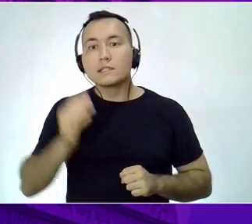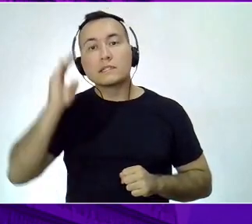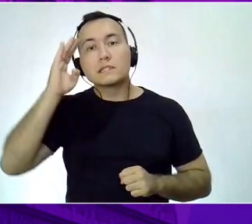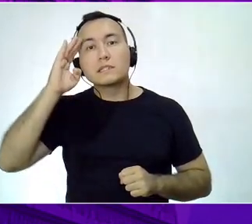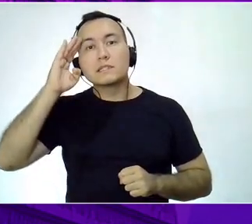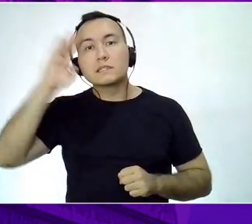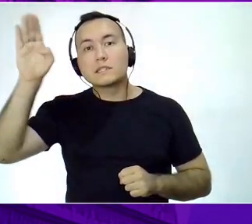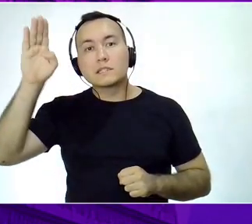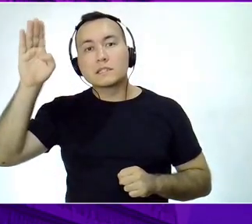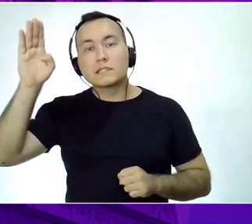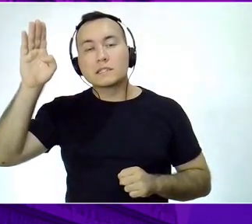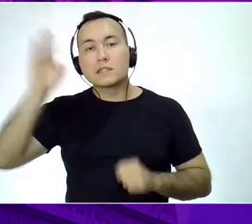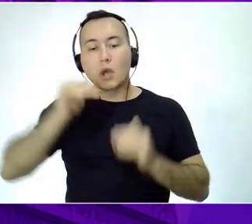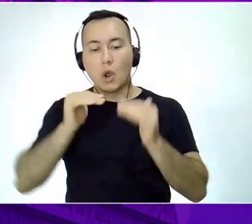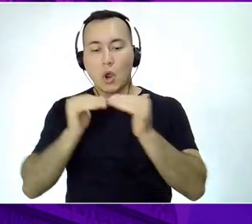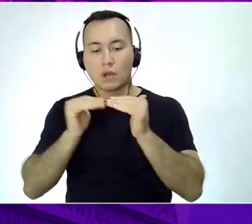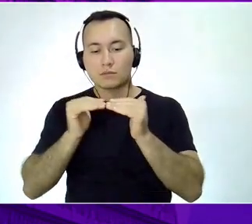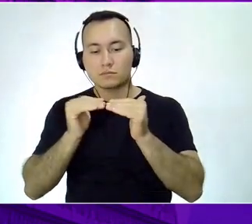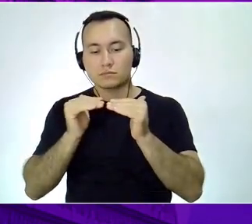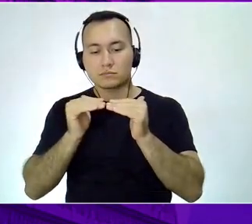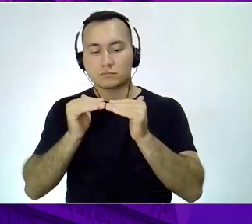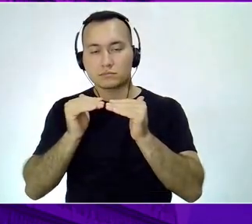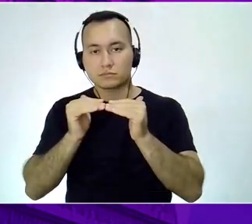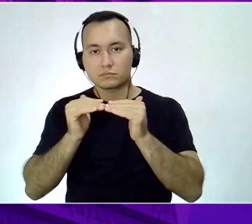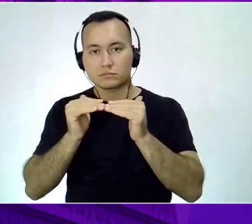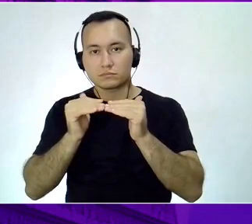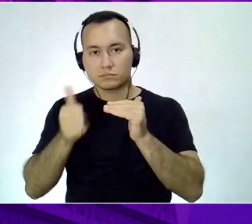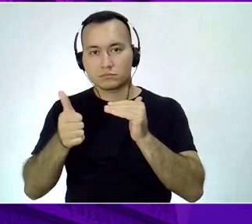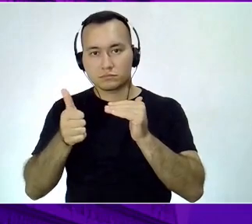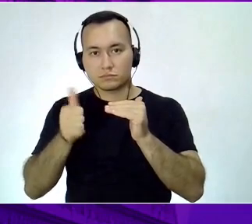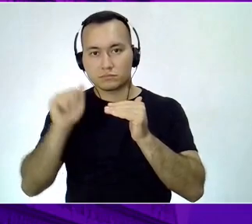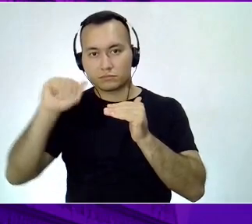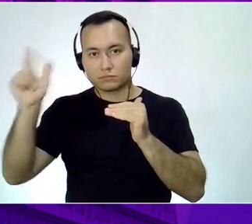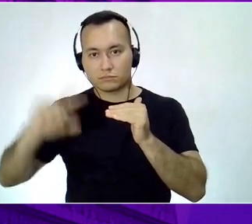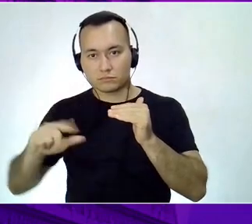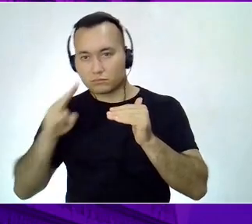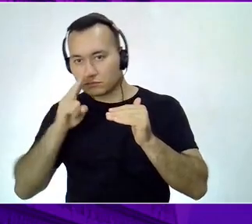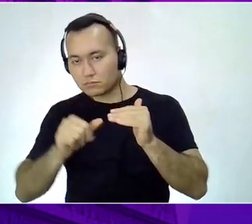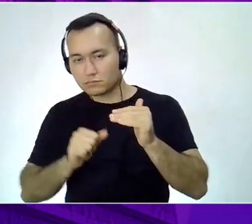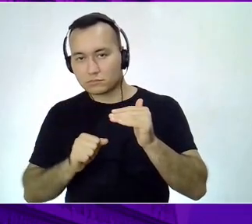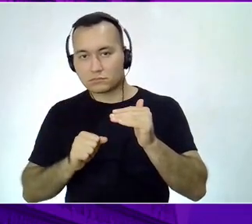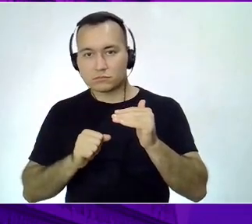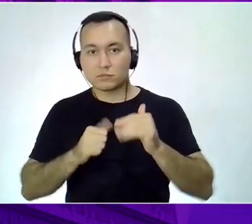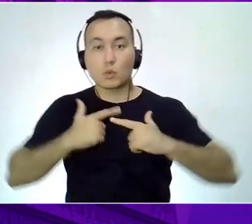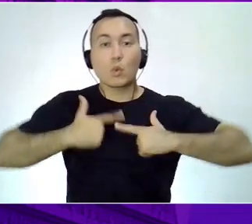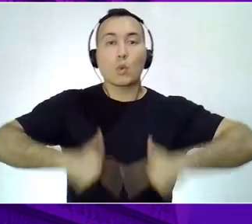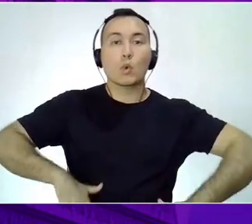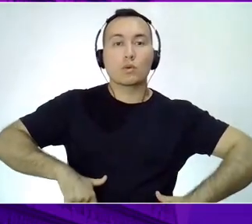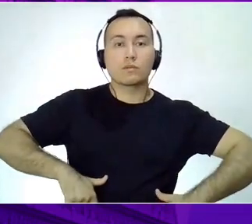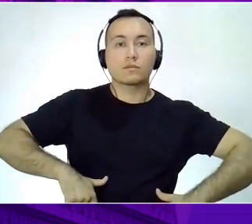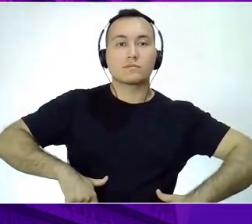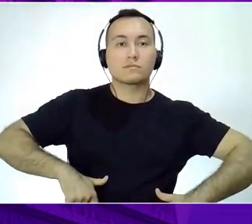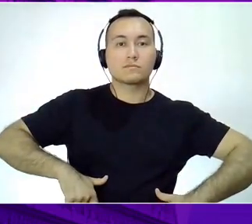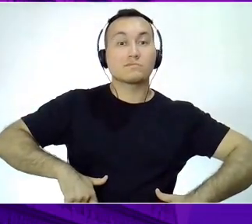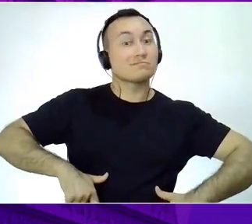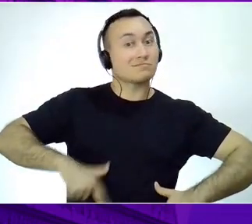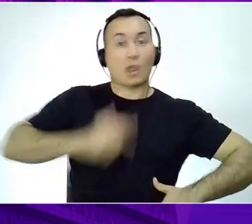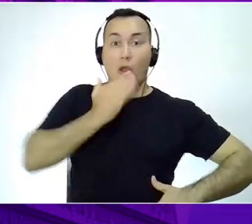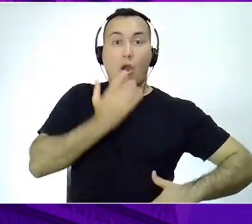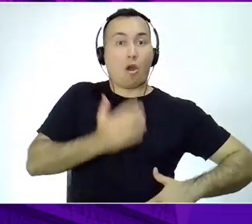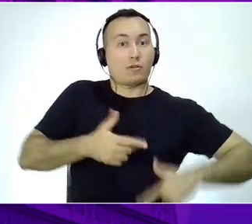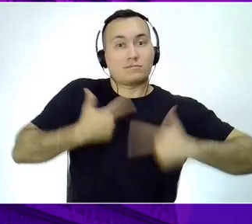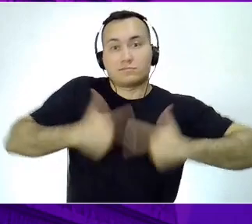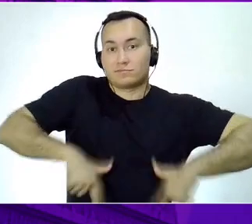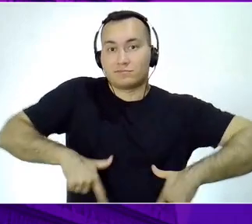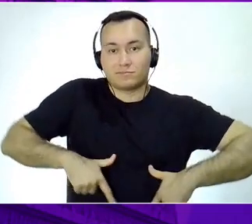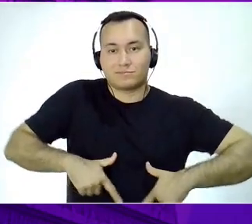na concordância, que é o que a gente queria, deixei o neutro com uma cor razoavelmente neutra, resolvi todo o resto com tons de cinza. E daí